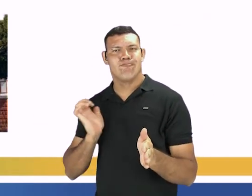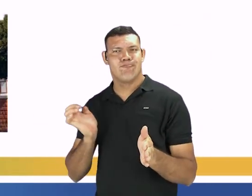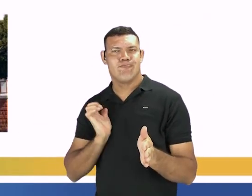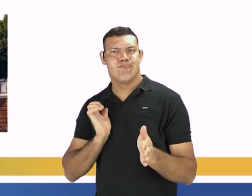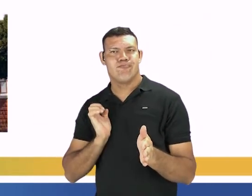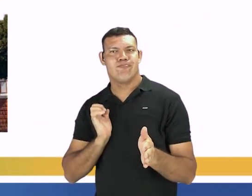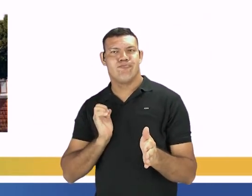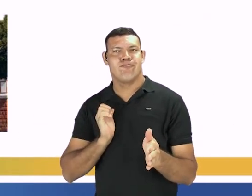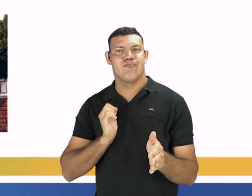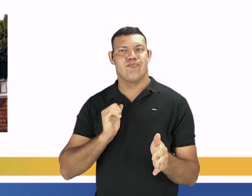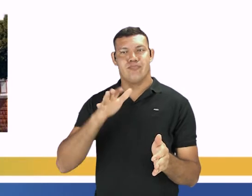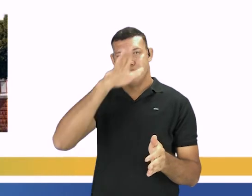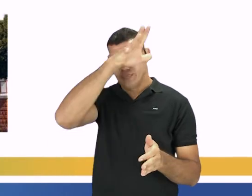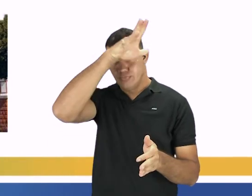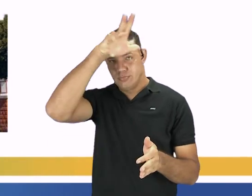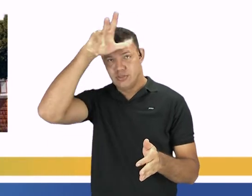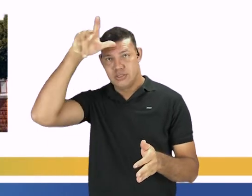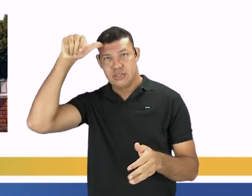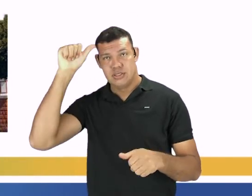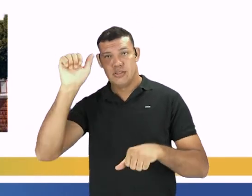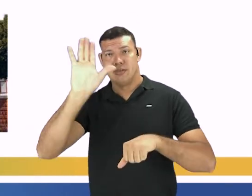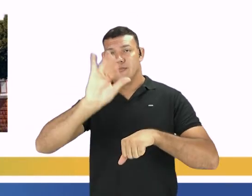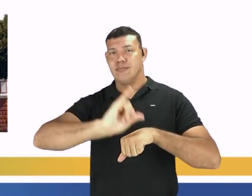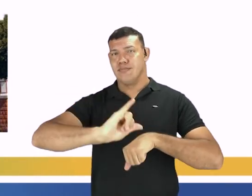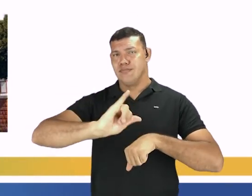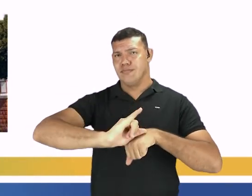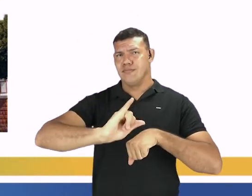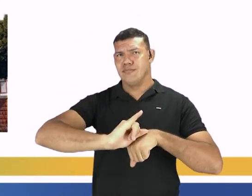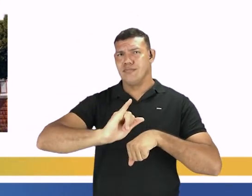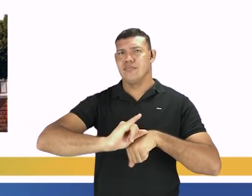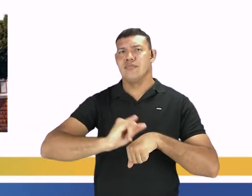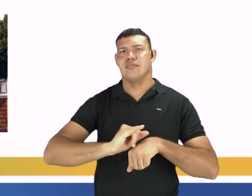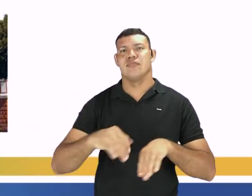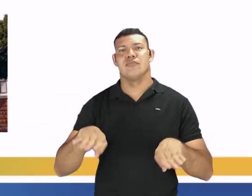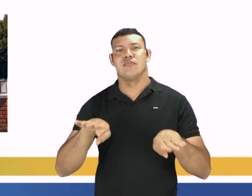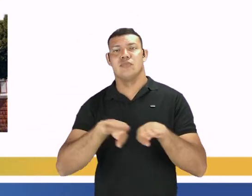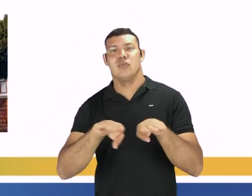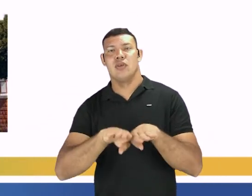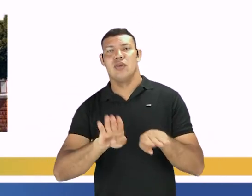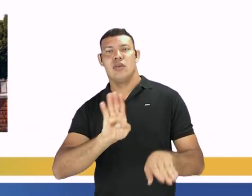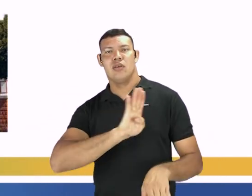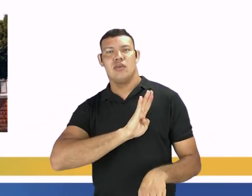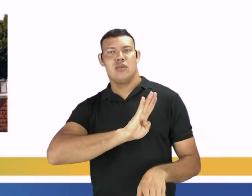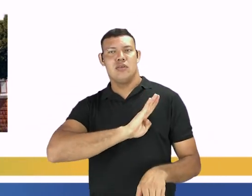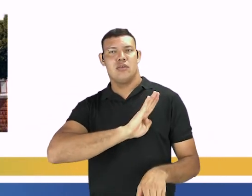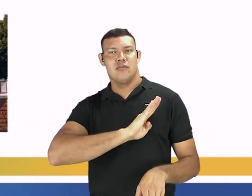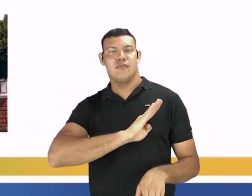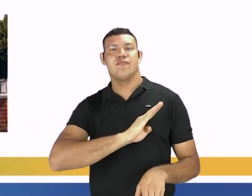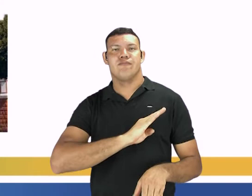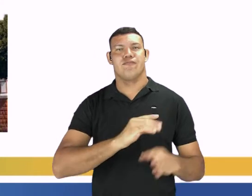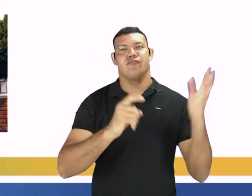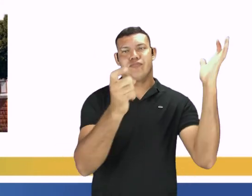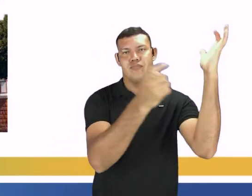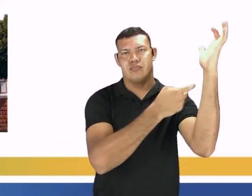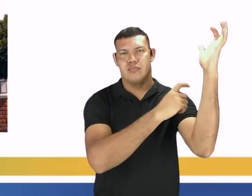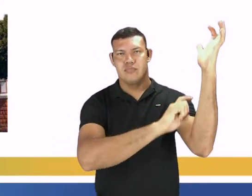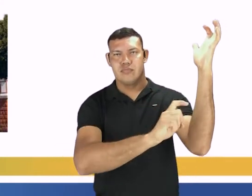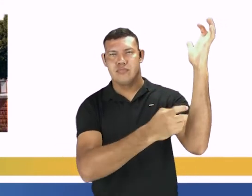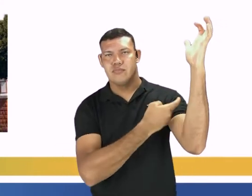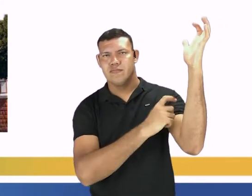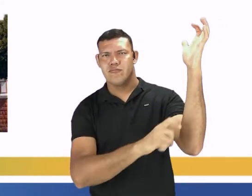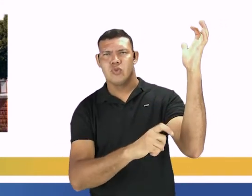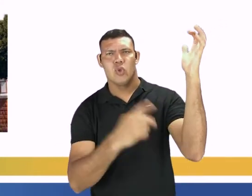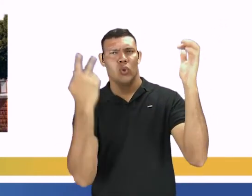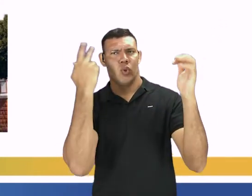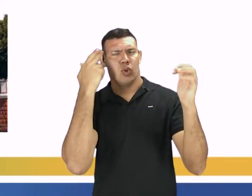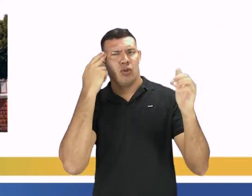para Manaus e Belém, né? Por conta aí desse intermédio que eles fazem com essa produção, por conta das seringueiras nativas